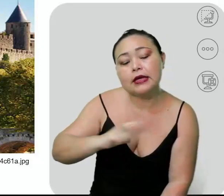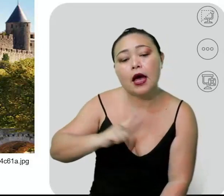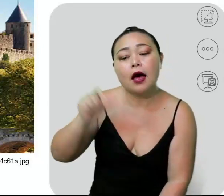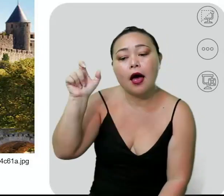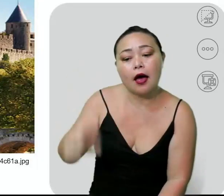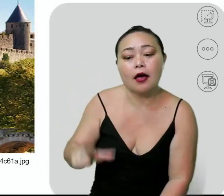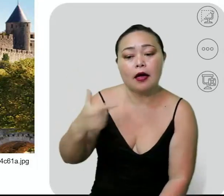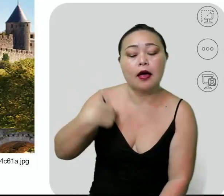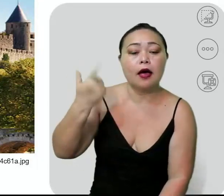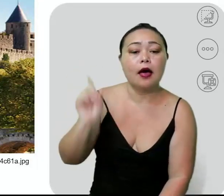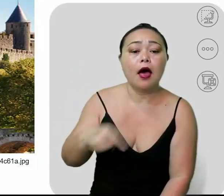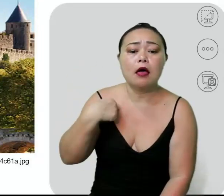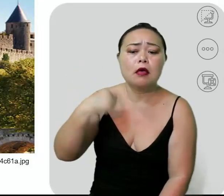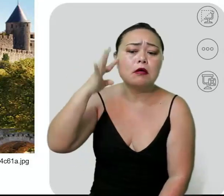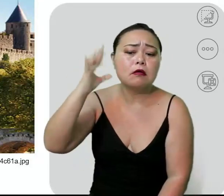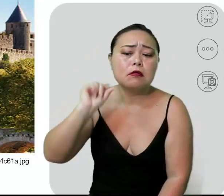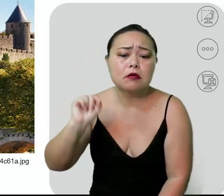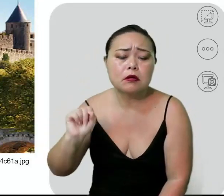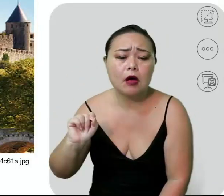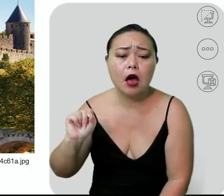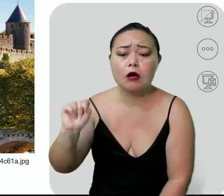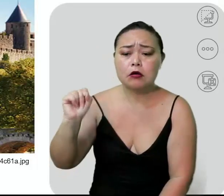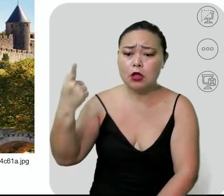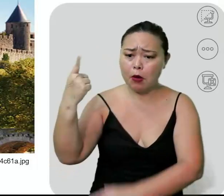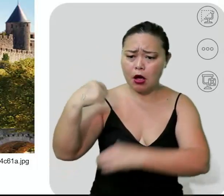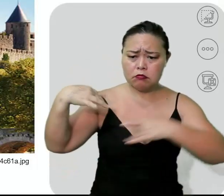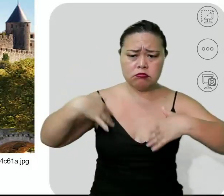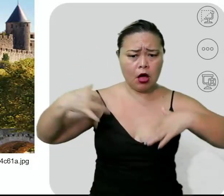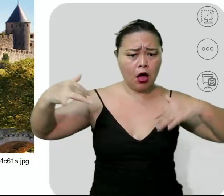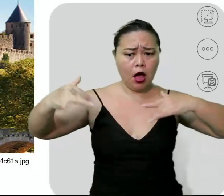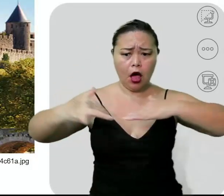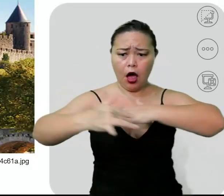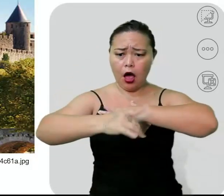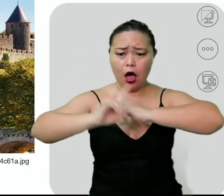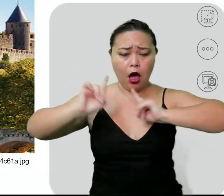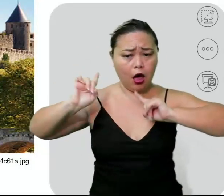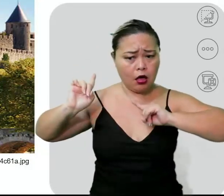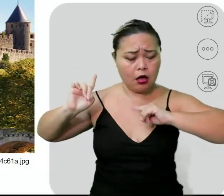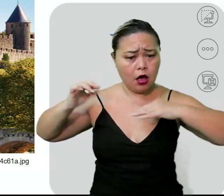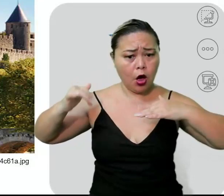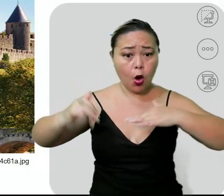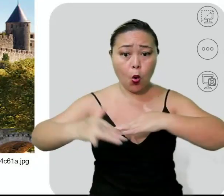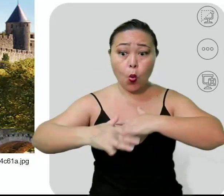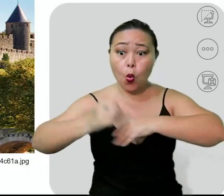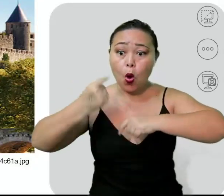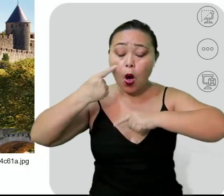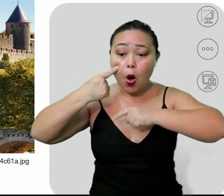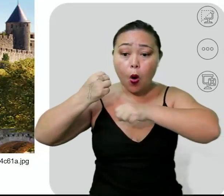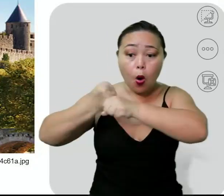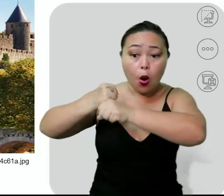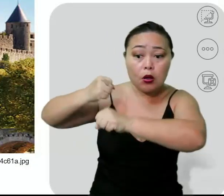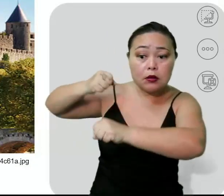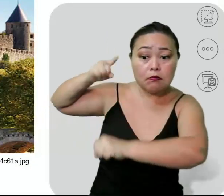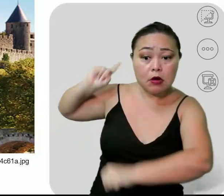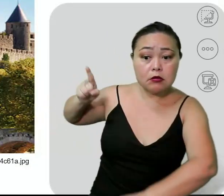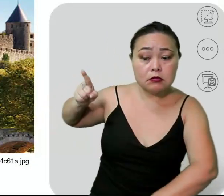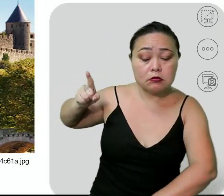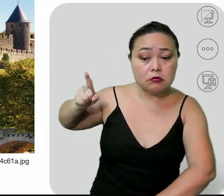Agora vocês imaginem, eu tenho uma cidade como essa que vocês estão vendo aqui. Olha o tamanho dessa